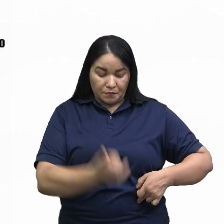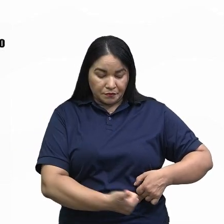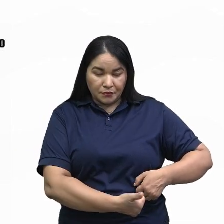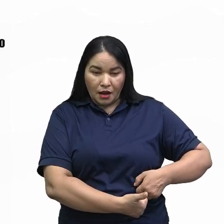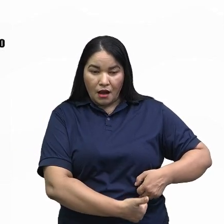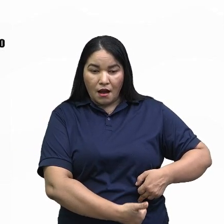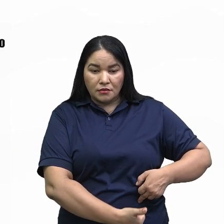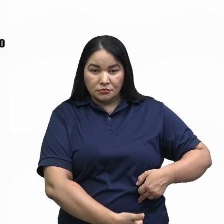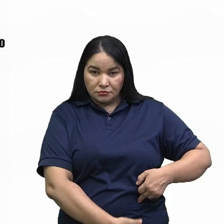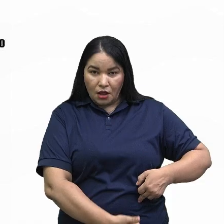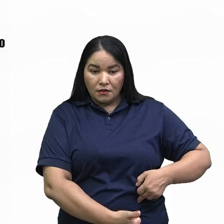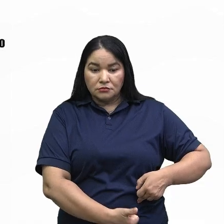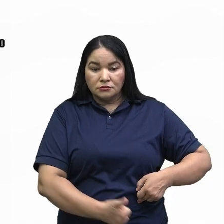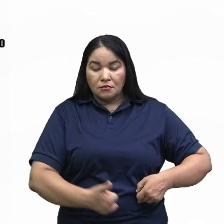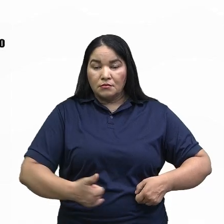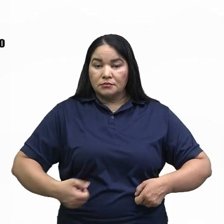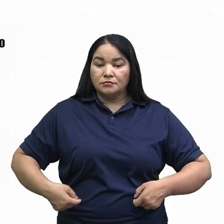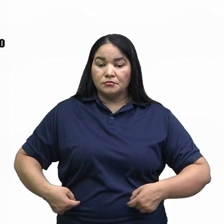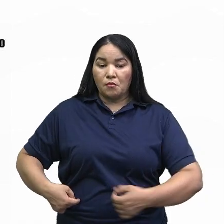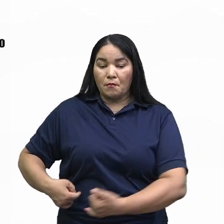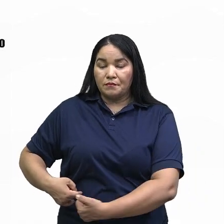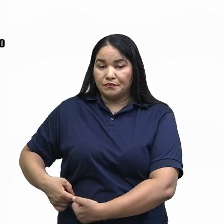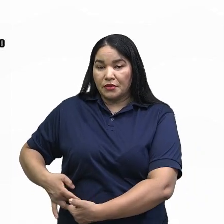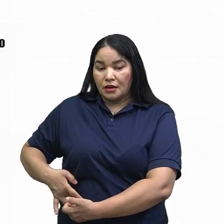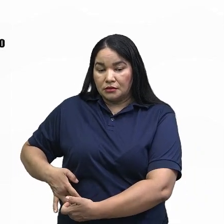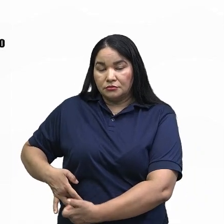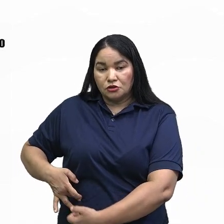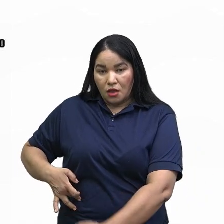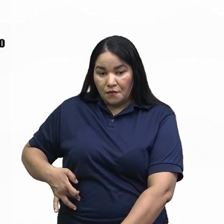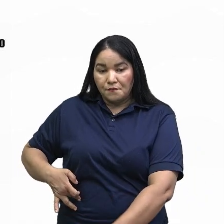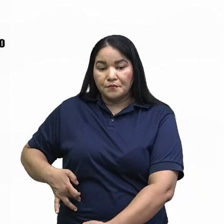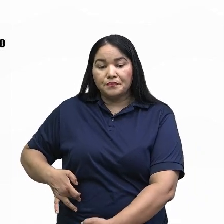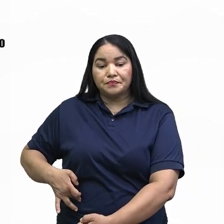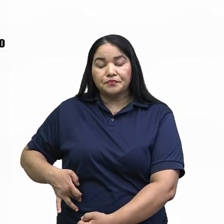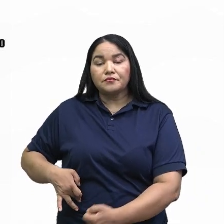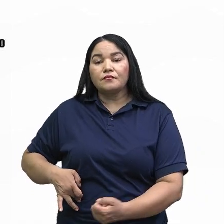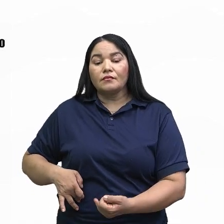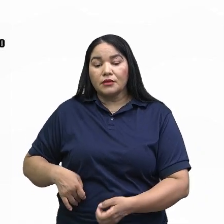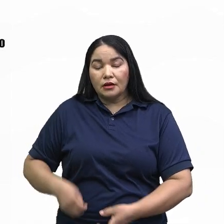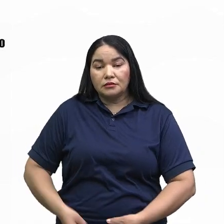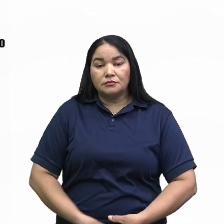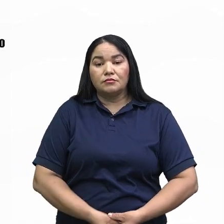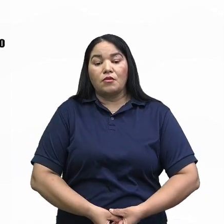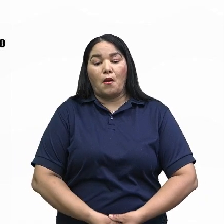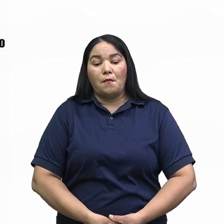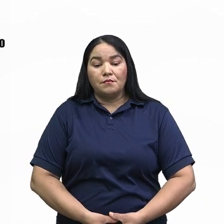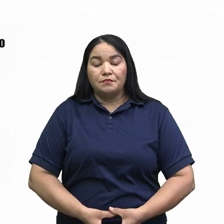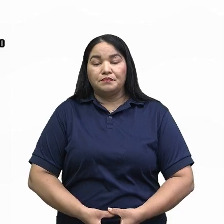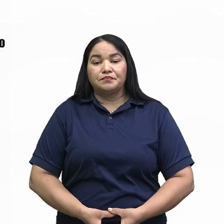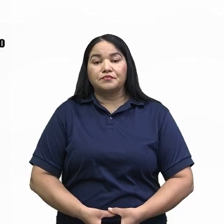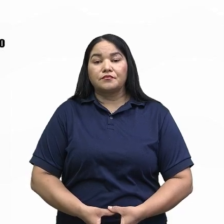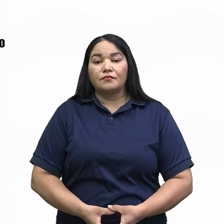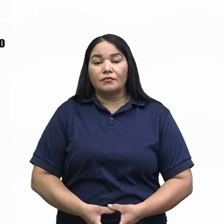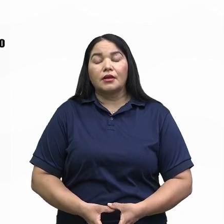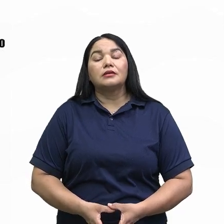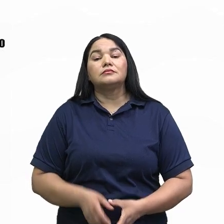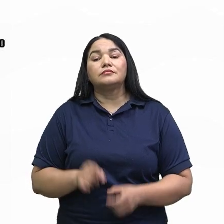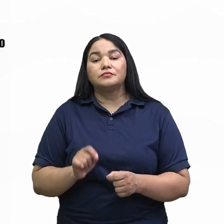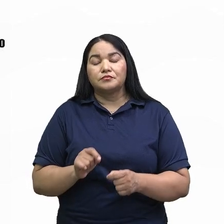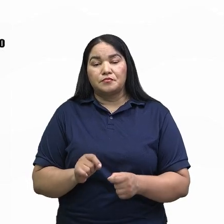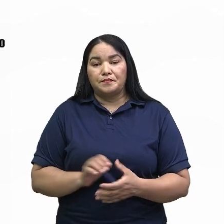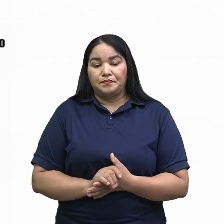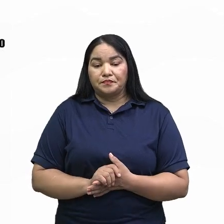gente observa, uréter direito, uréter esquerdo, e vai chegar no órgão musculoso, que é chamado